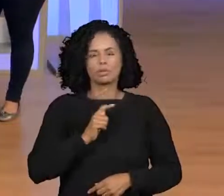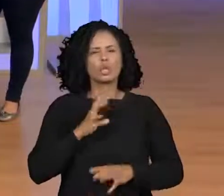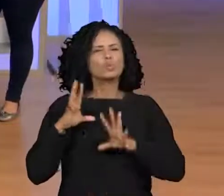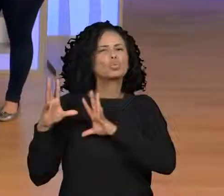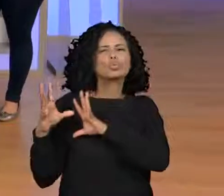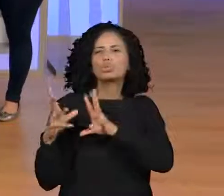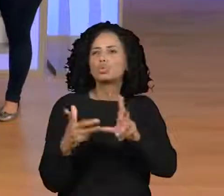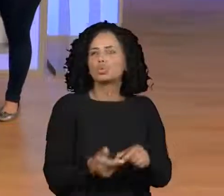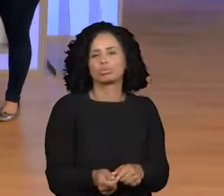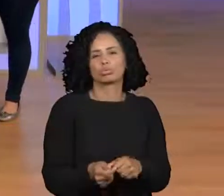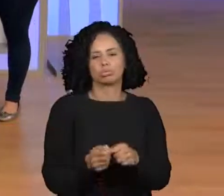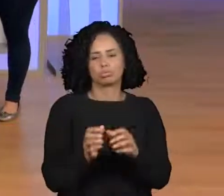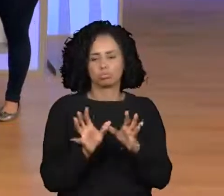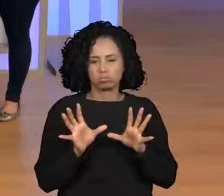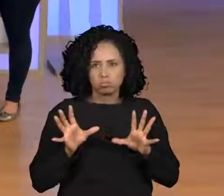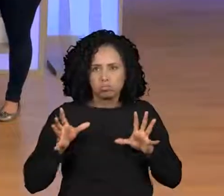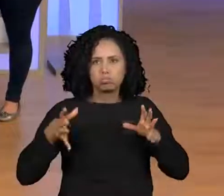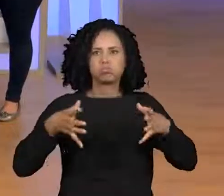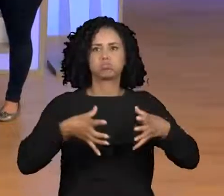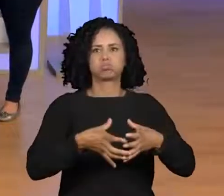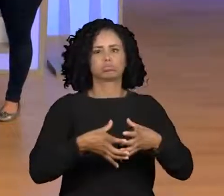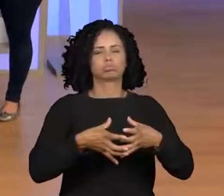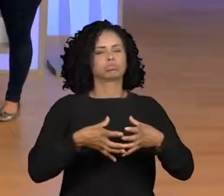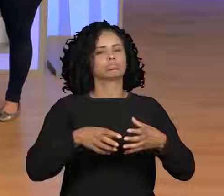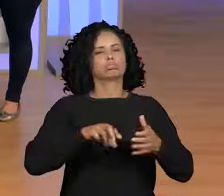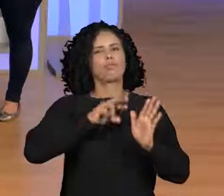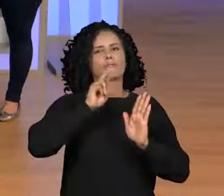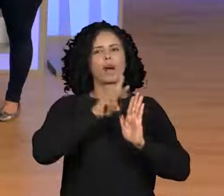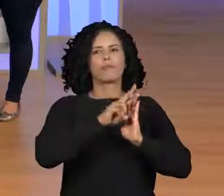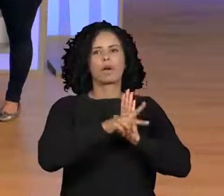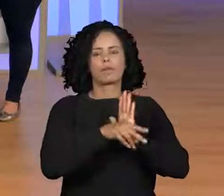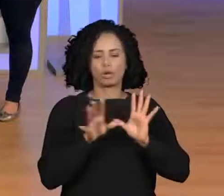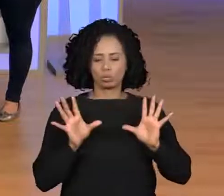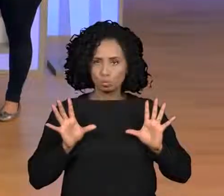professora. Tá. De todos os elementos